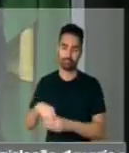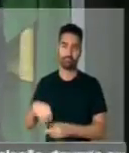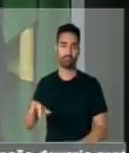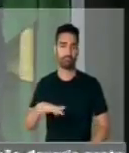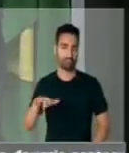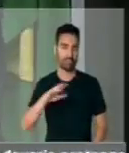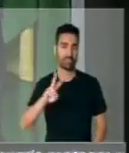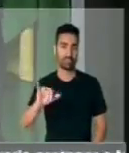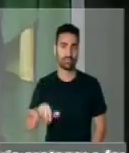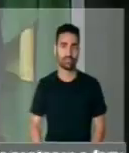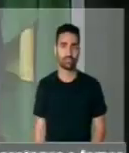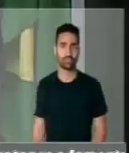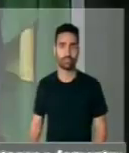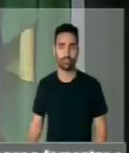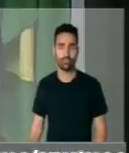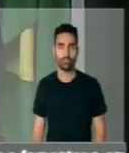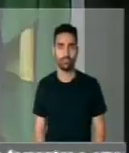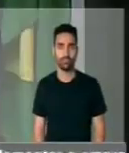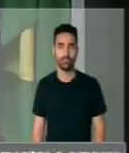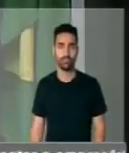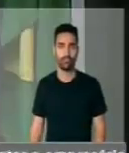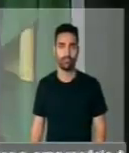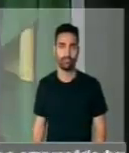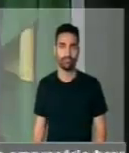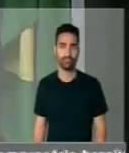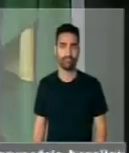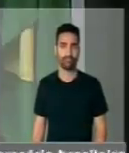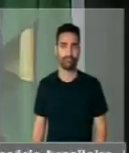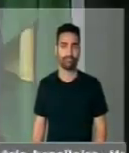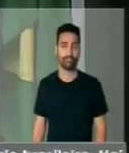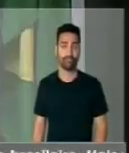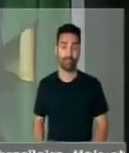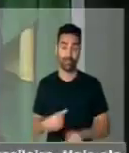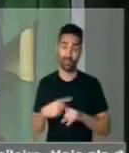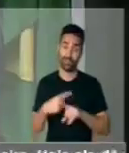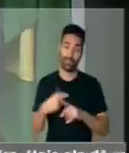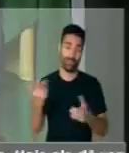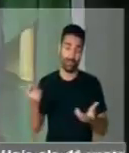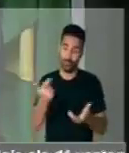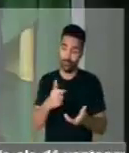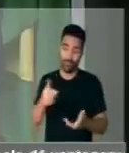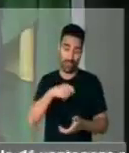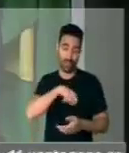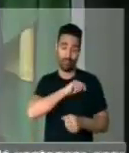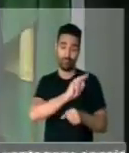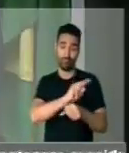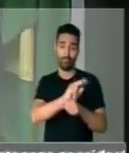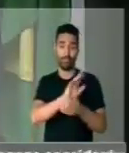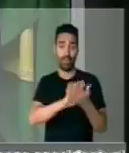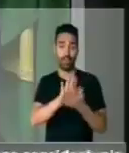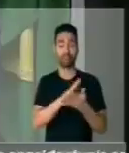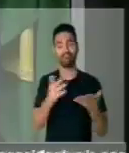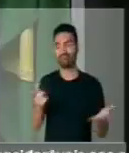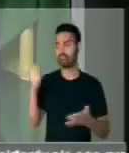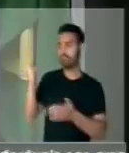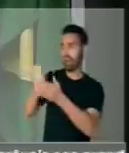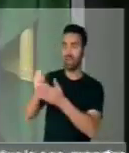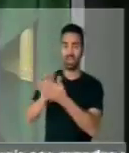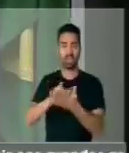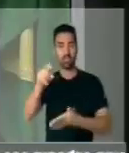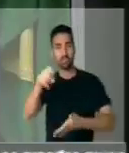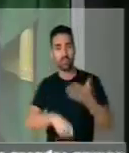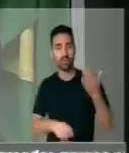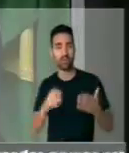desse. Que se aproveitará da falta de estrutura do fisco para sonegar impostos, facilitará a lavagem de dinheiro e